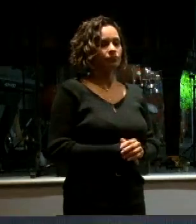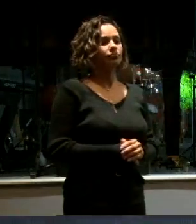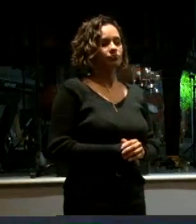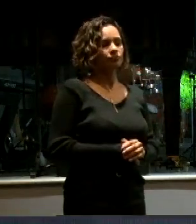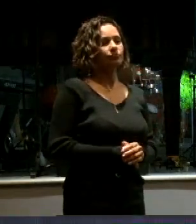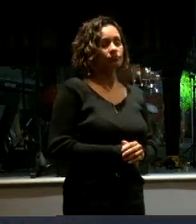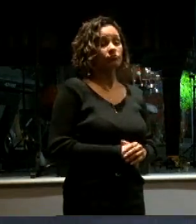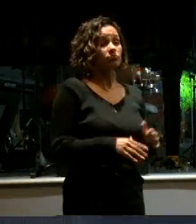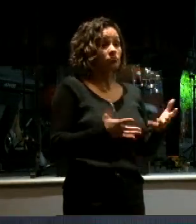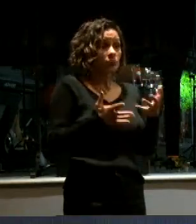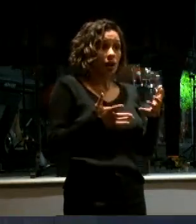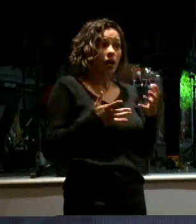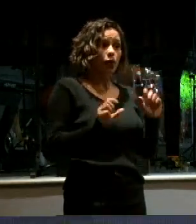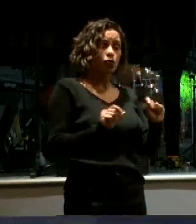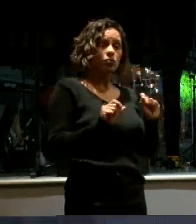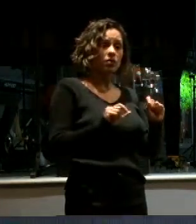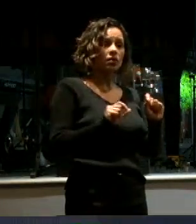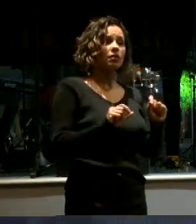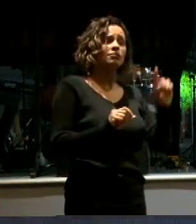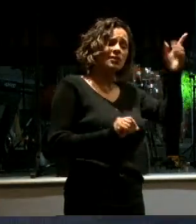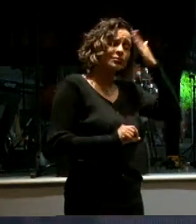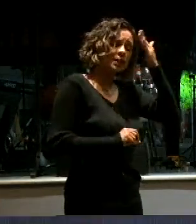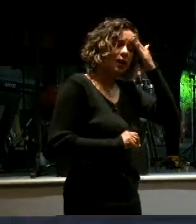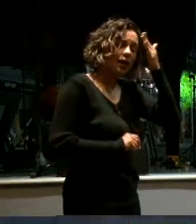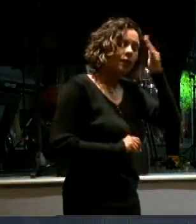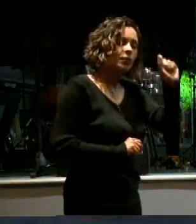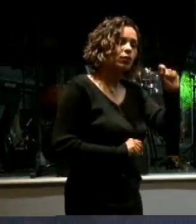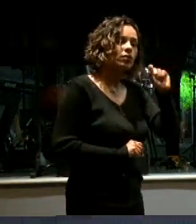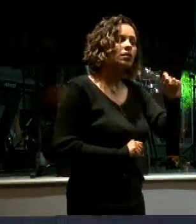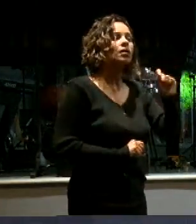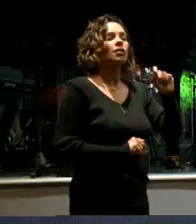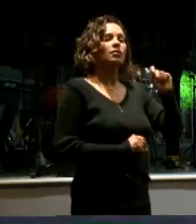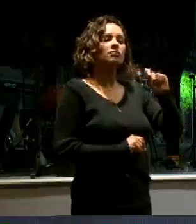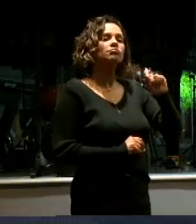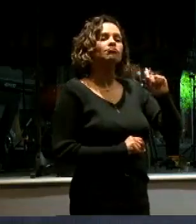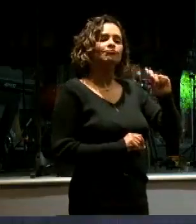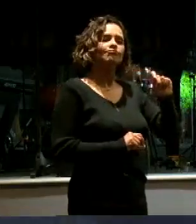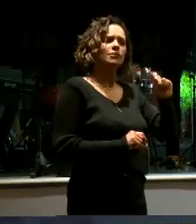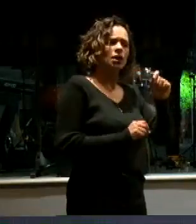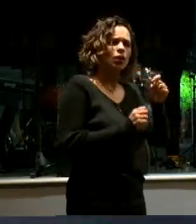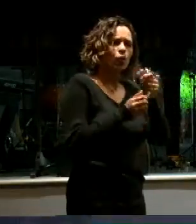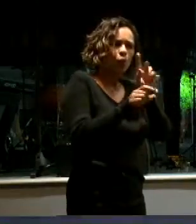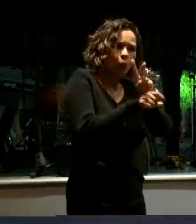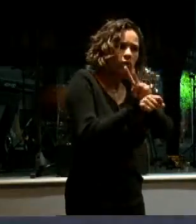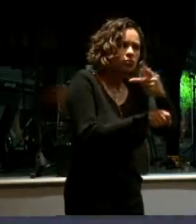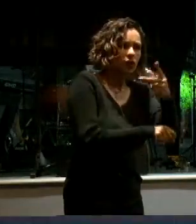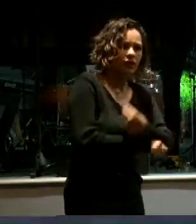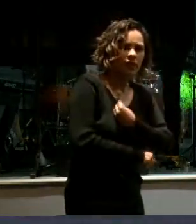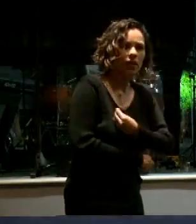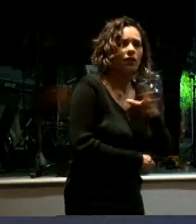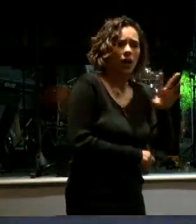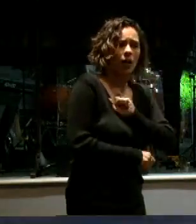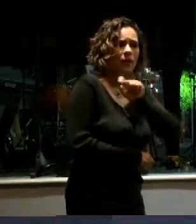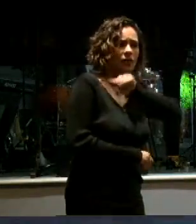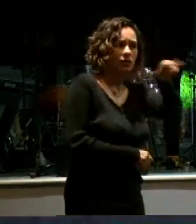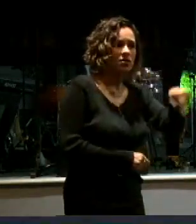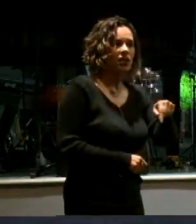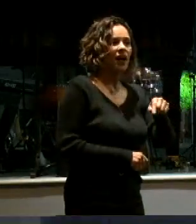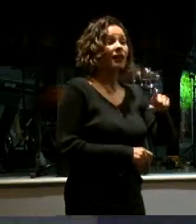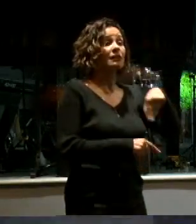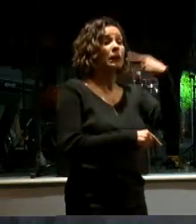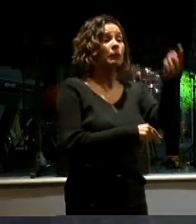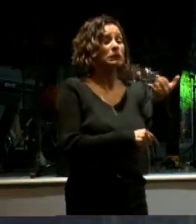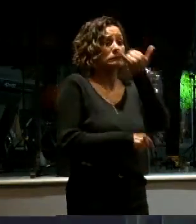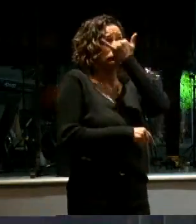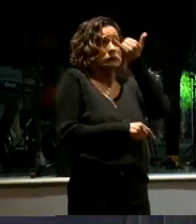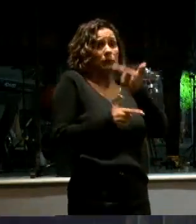querido, que Ele te dirige porque Ele te ama. E até quando você chega em Mara, não é para que você murmure e descreia, mas